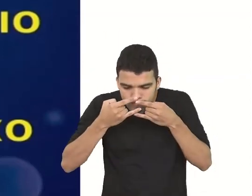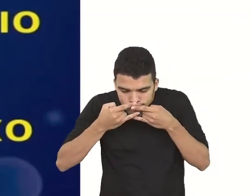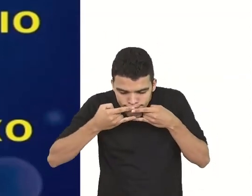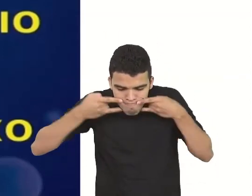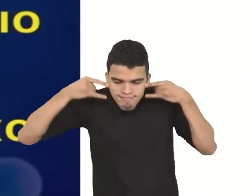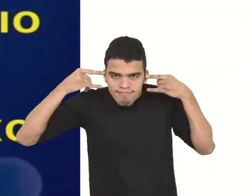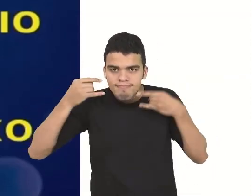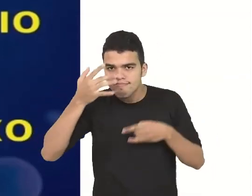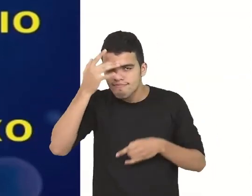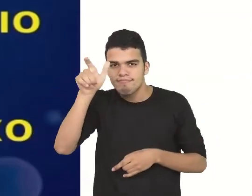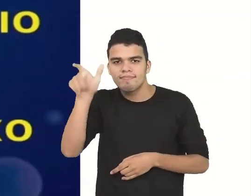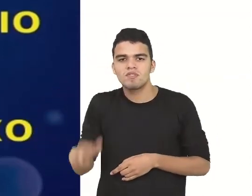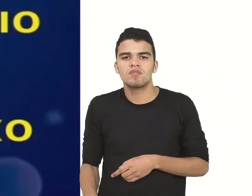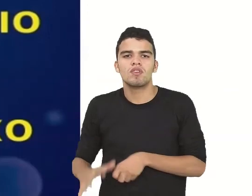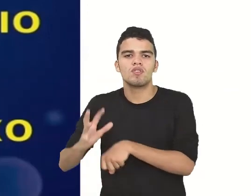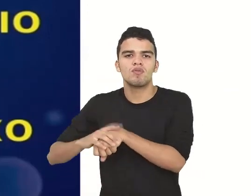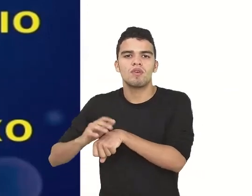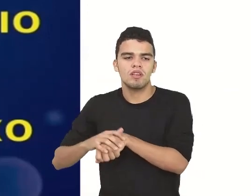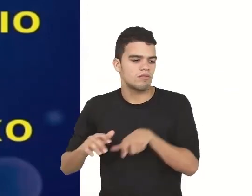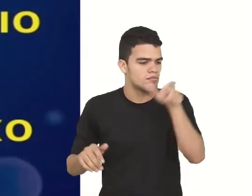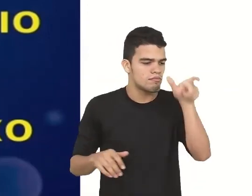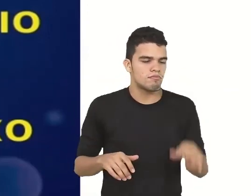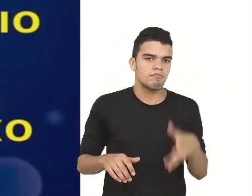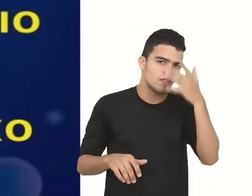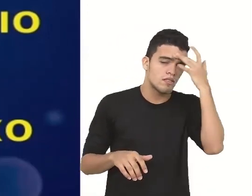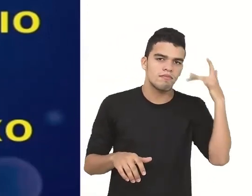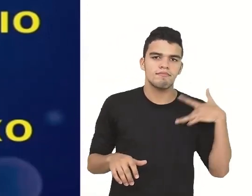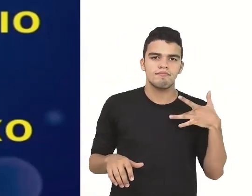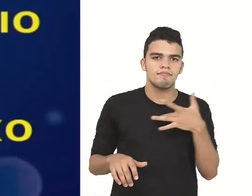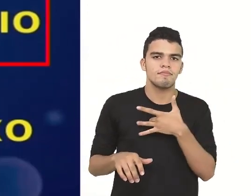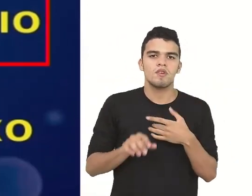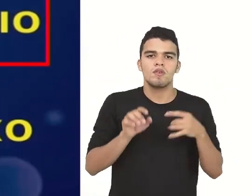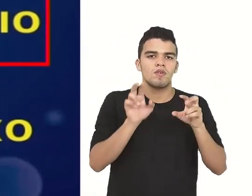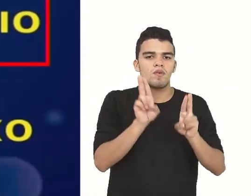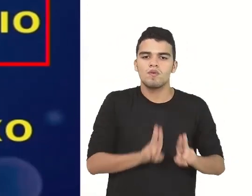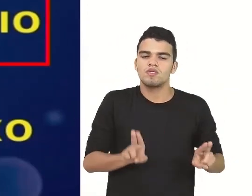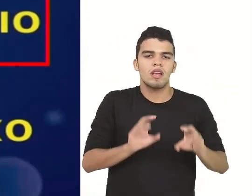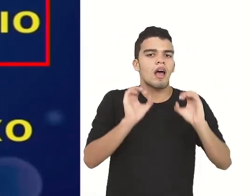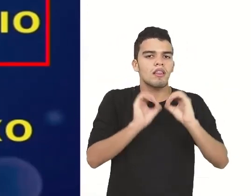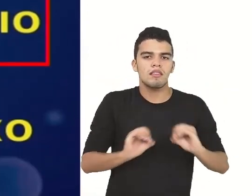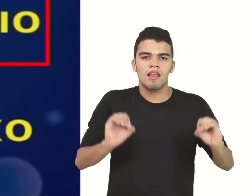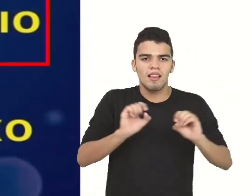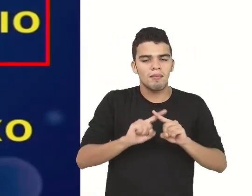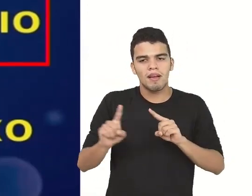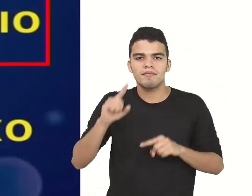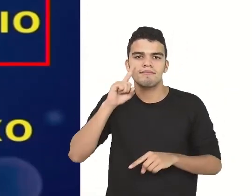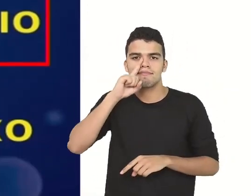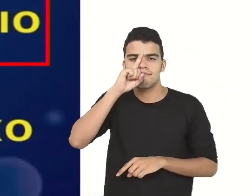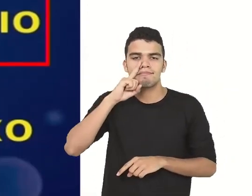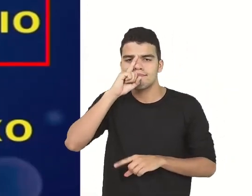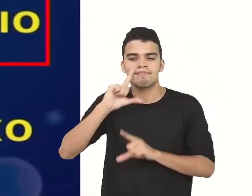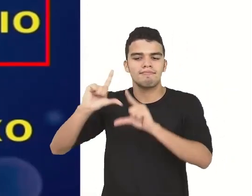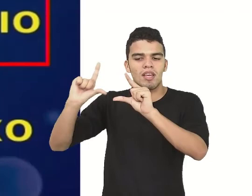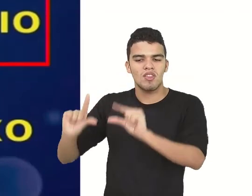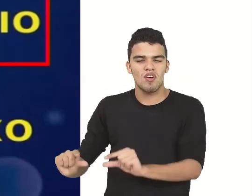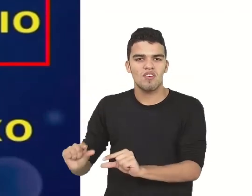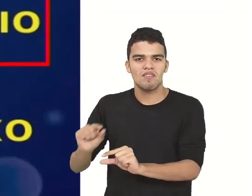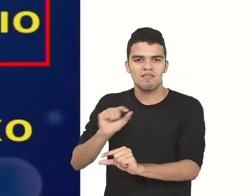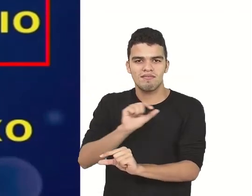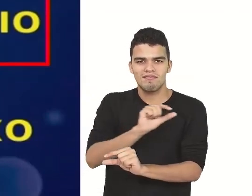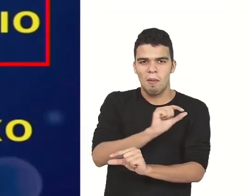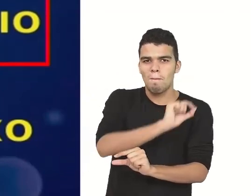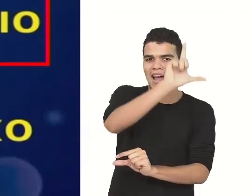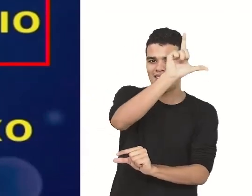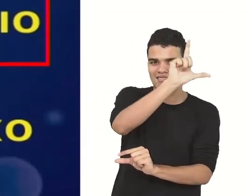a pessoa que está saudável não utiliza a máscara, você tem um risco, só que ele diminui bastante, ele vira um risco médio. Mas